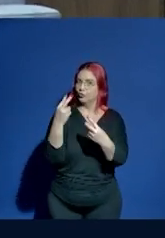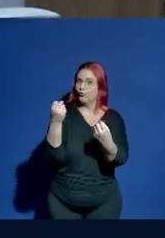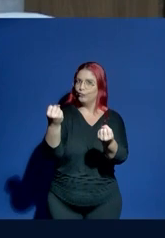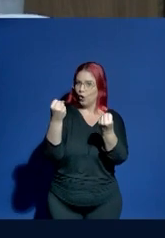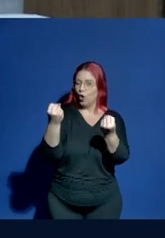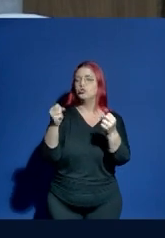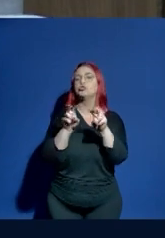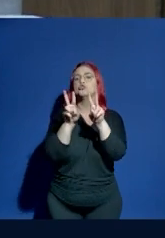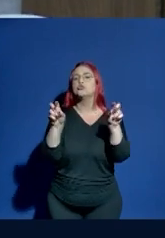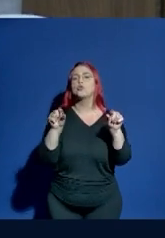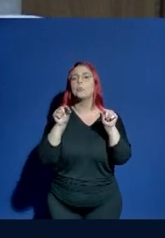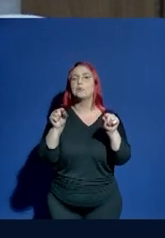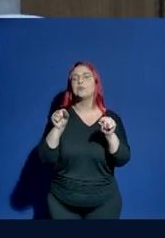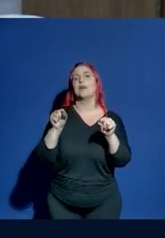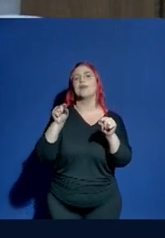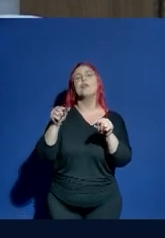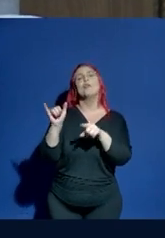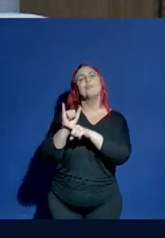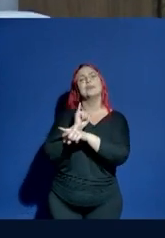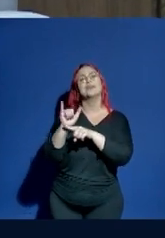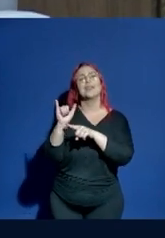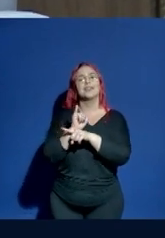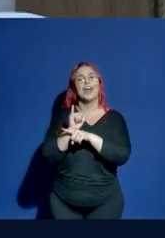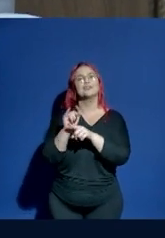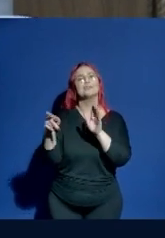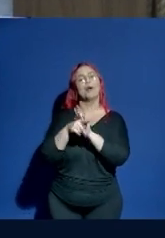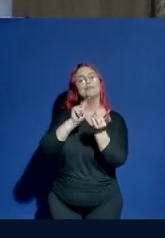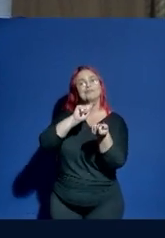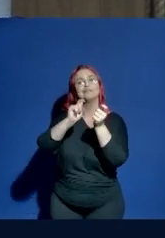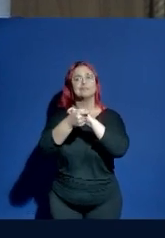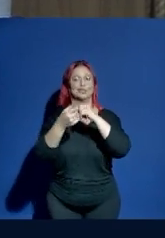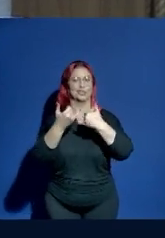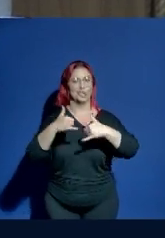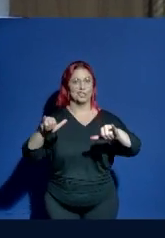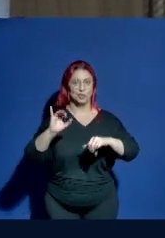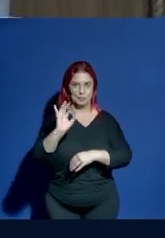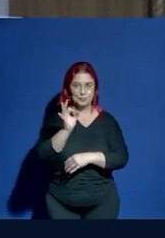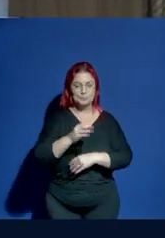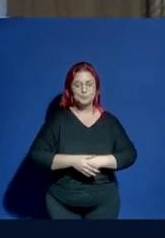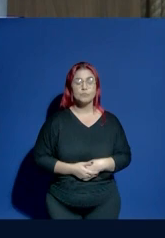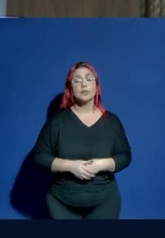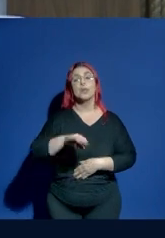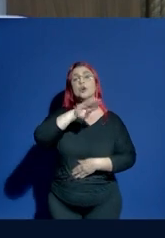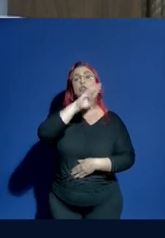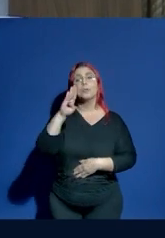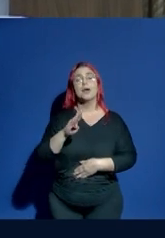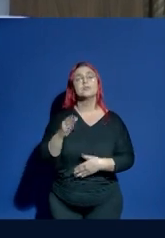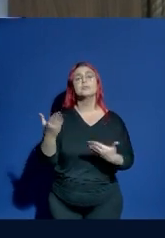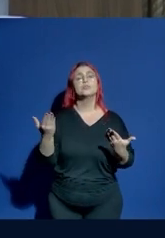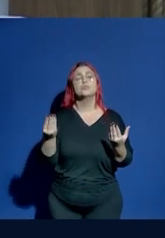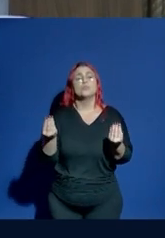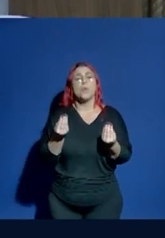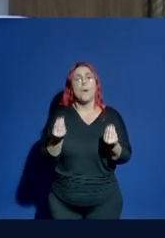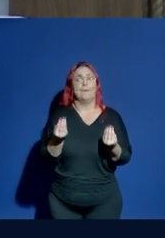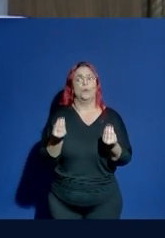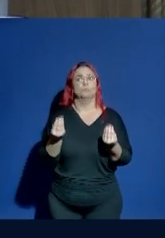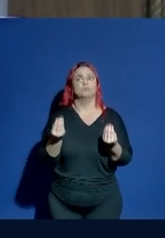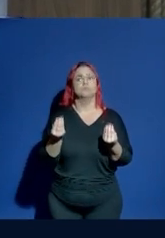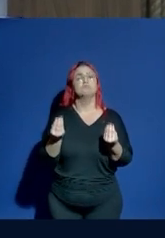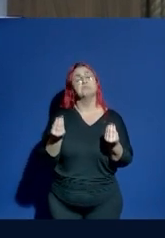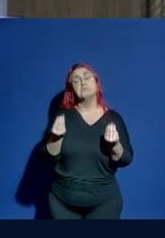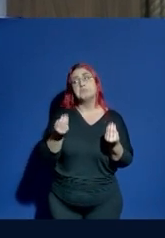em função de ser uma alternativa para a transição energética. Em consequência disso, o Brasil se coloca numa posição